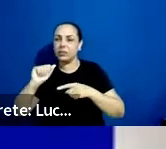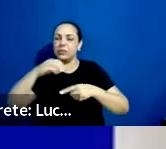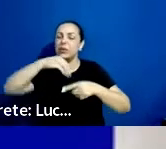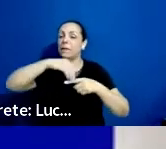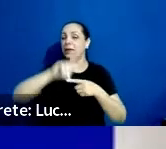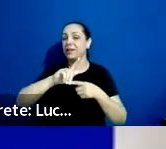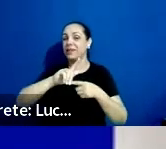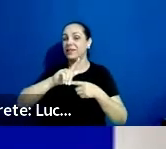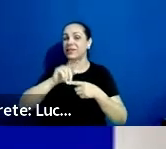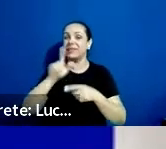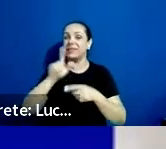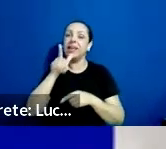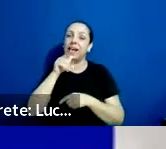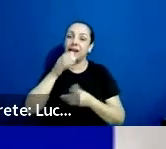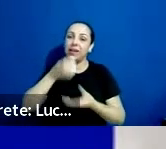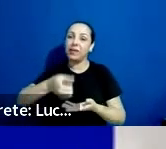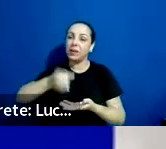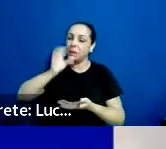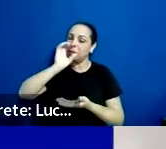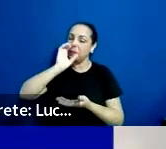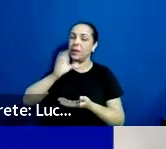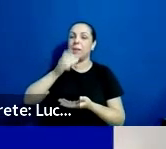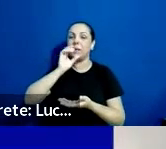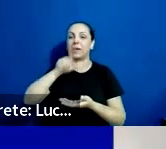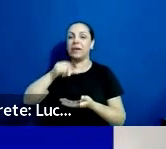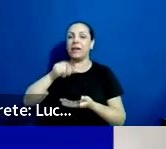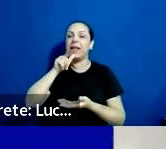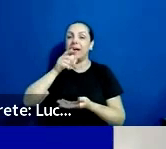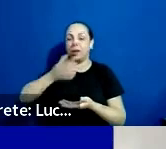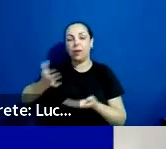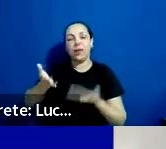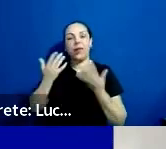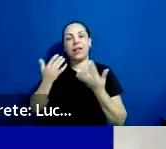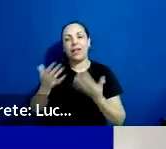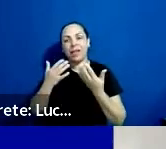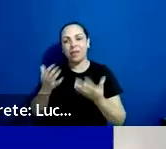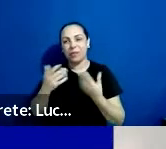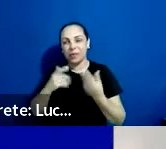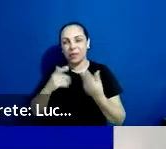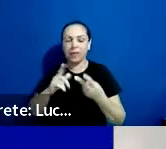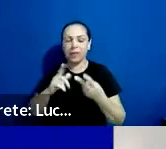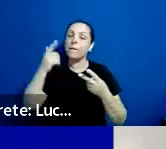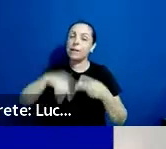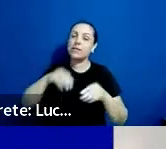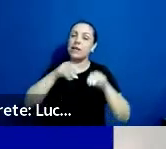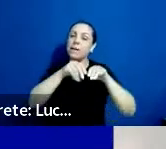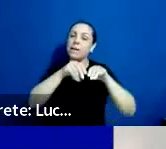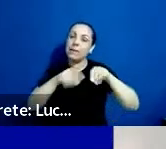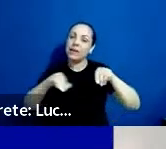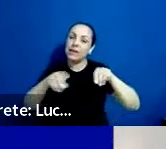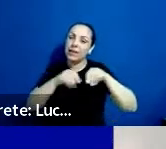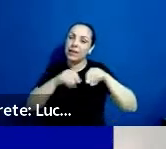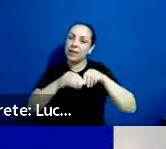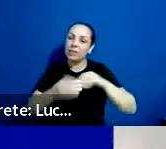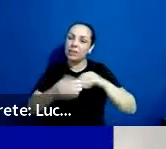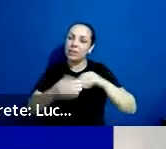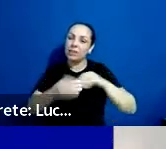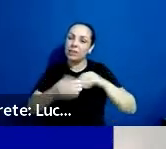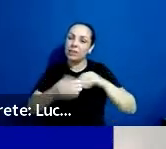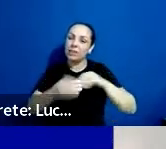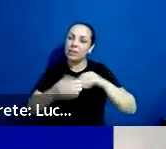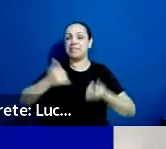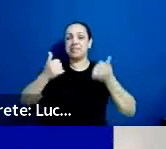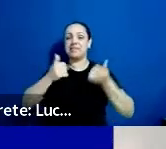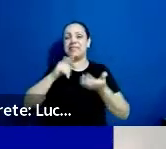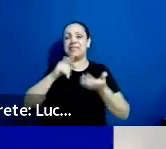e a qualidade da água. Imagina só que vocês limpam a casa de vocês com um pano. Tu passa um pano, fica mais ou menos limpo. E se tu chega lá com